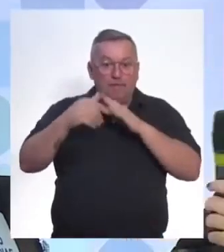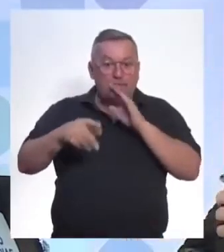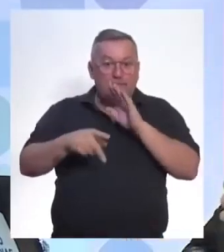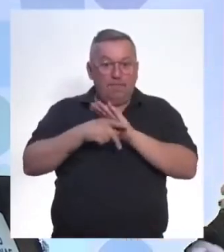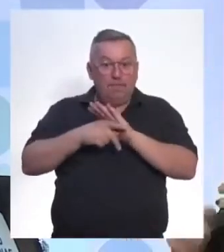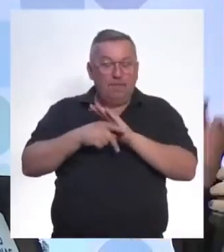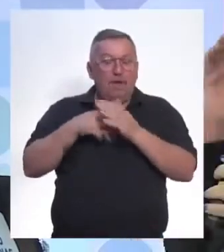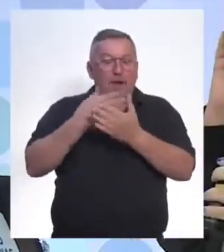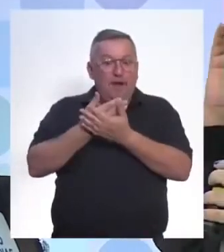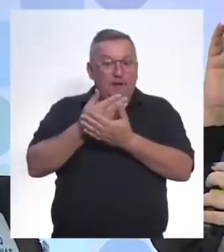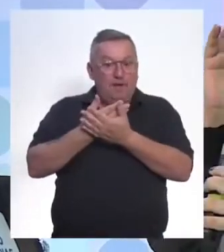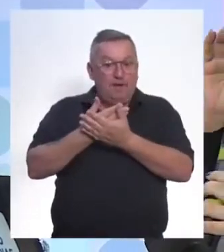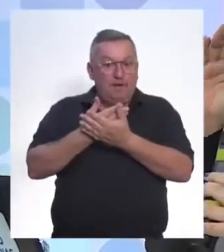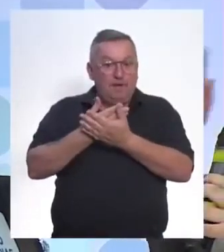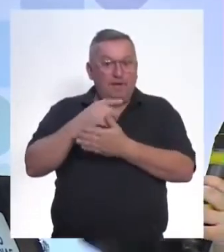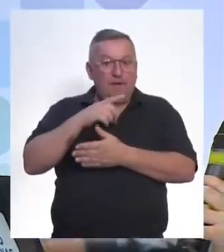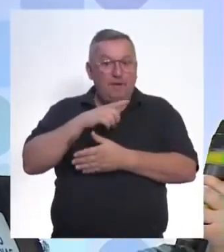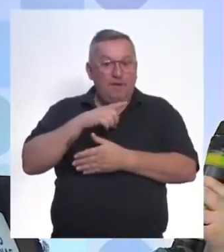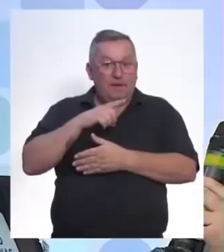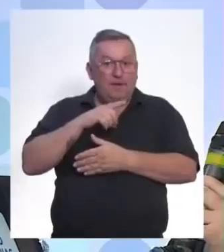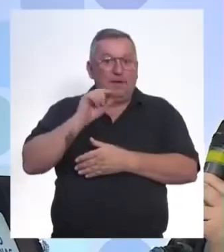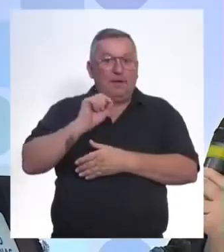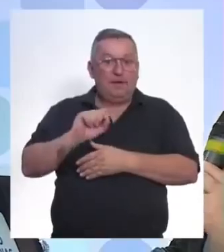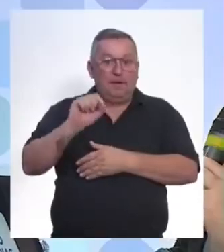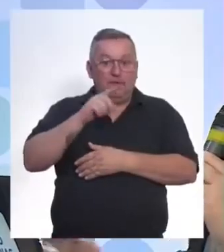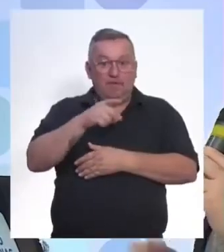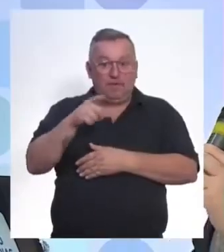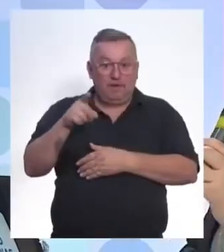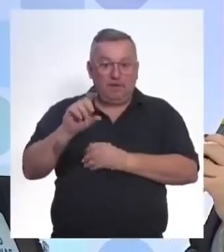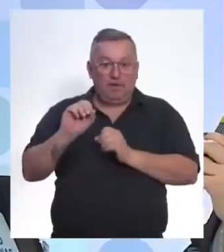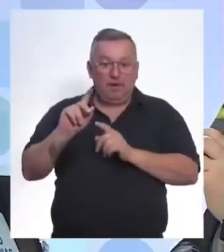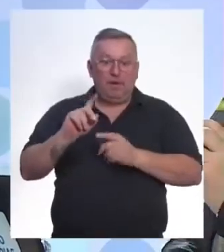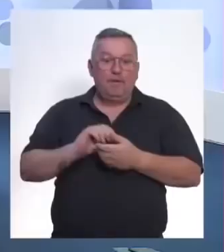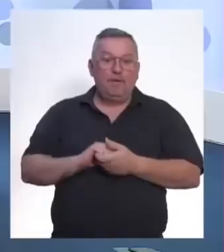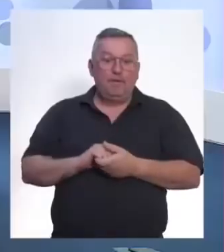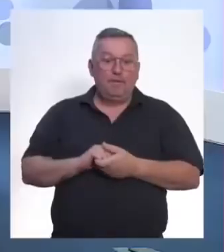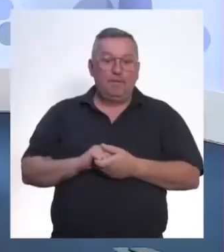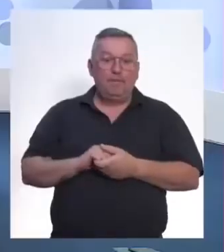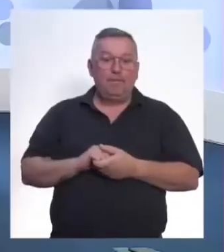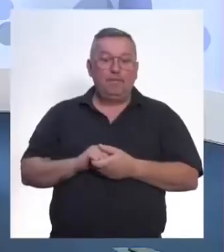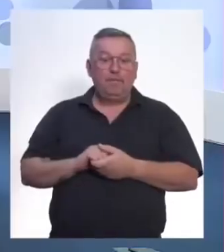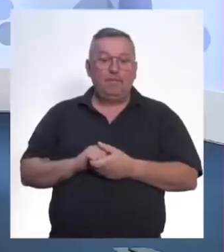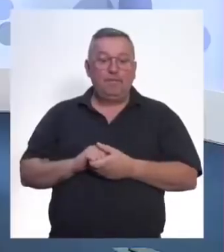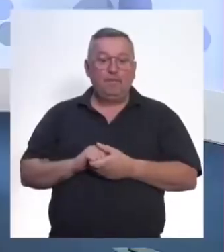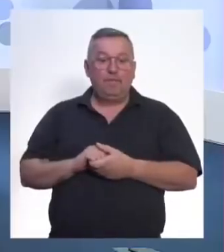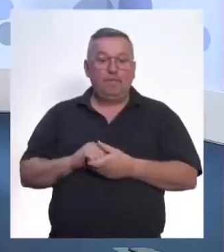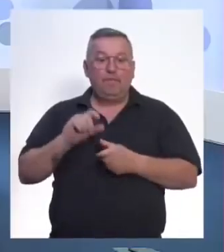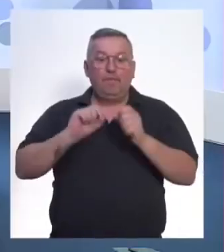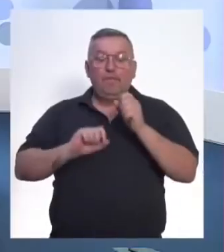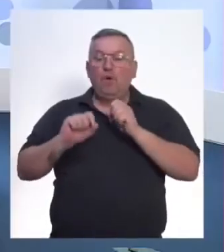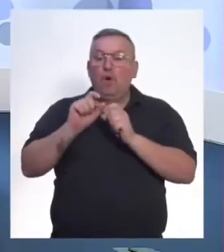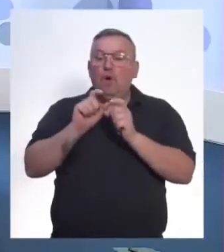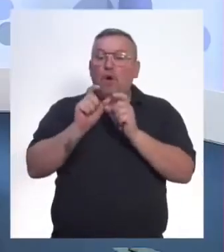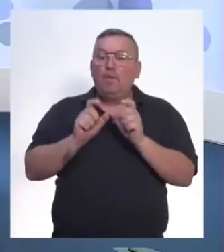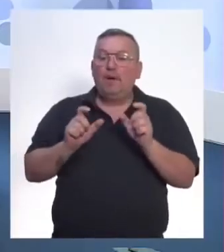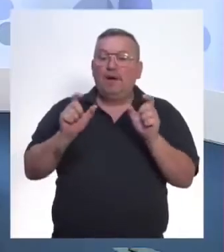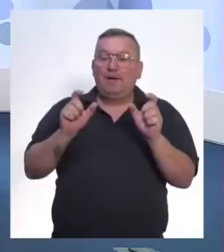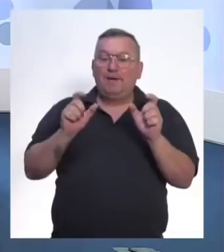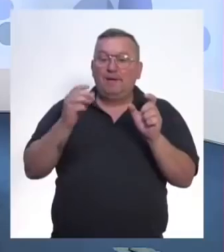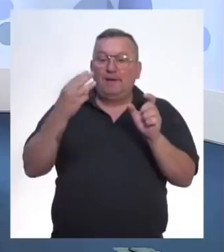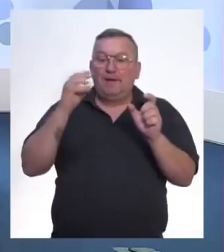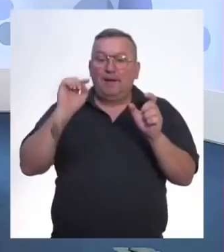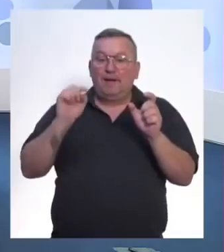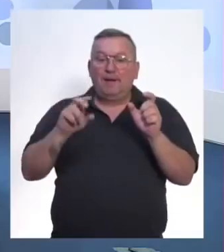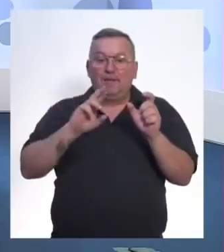aula, tá ok? E aí ter essa proposição para vocês, beleza? Na prática, qual é a parte, Alessandra? 3